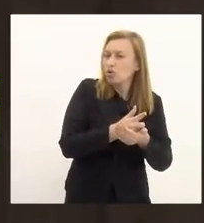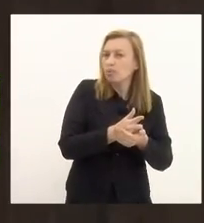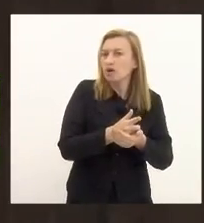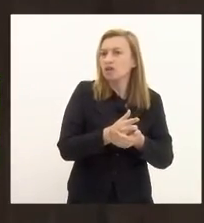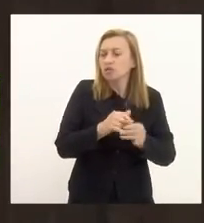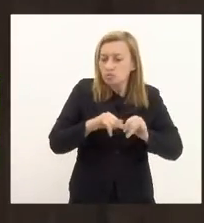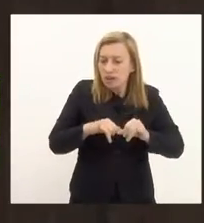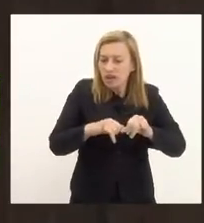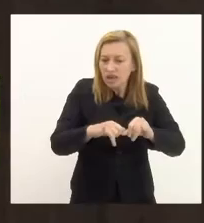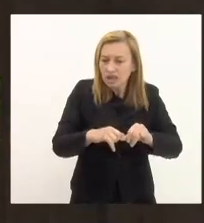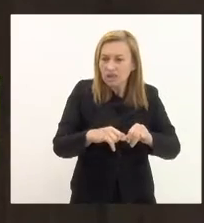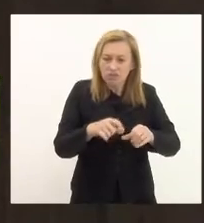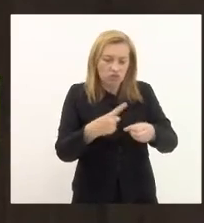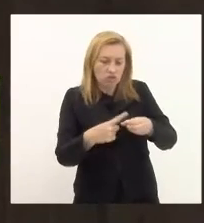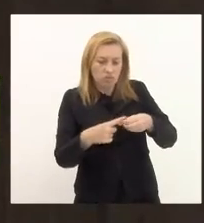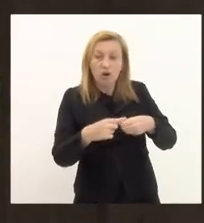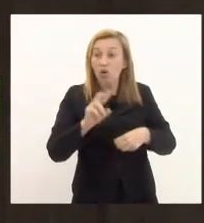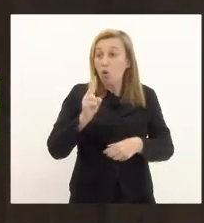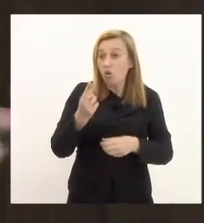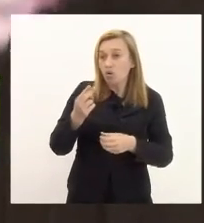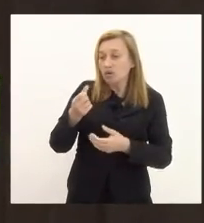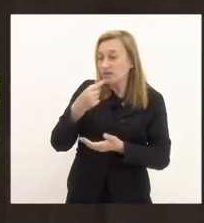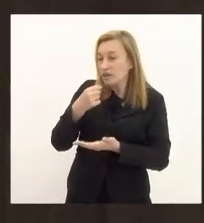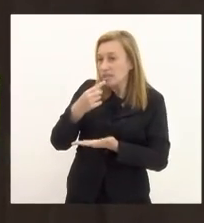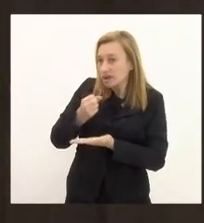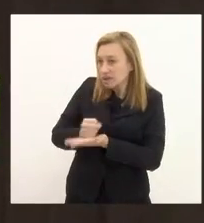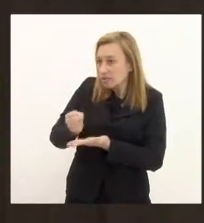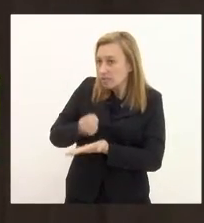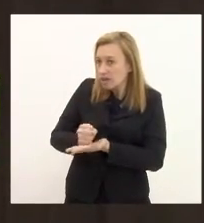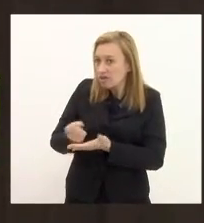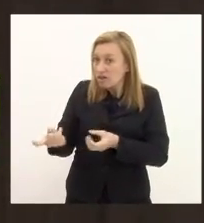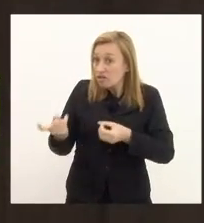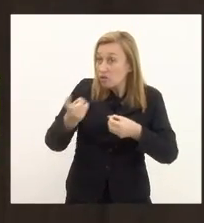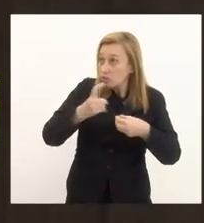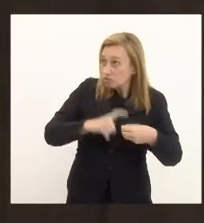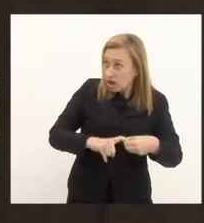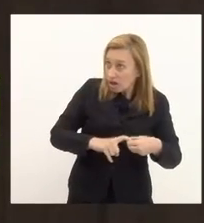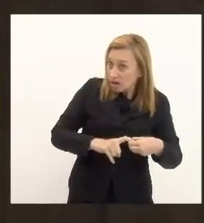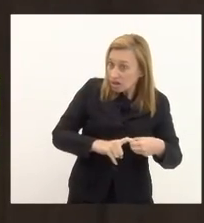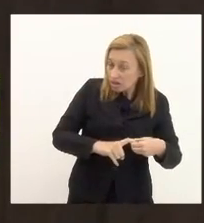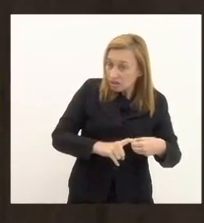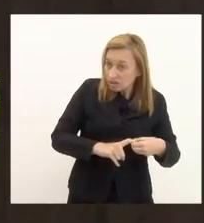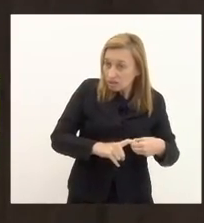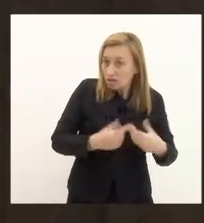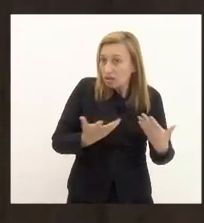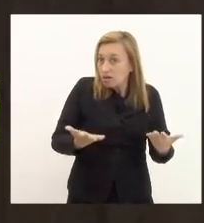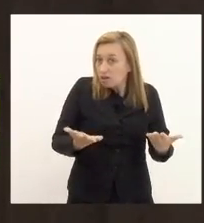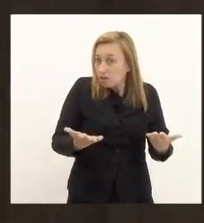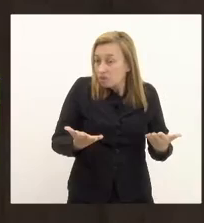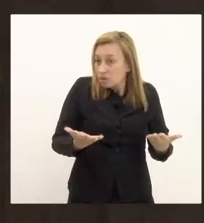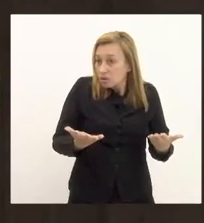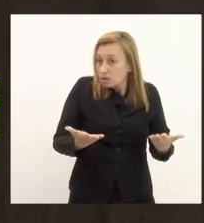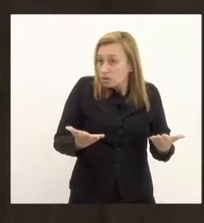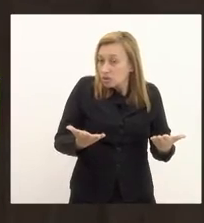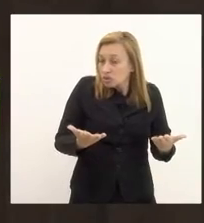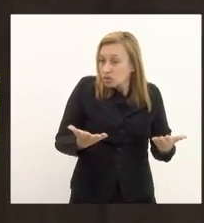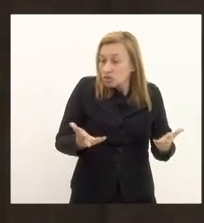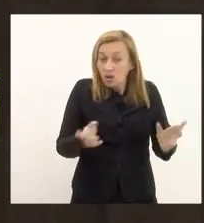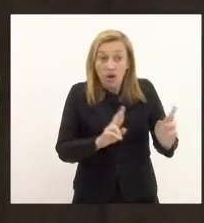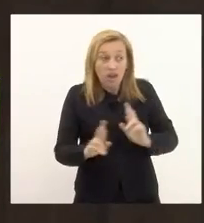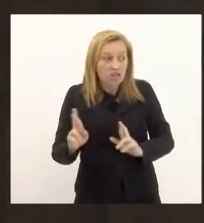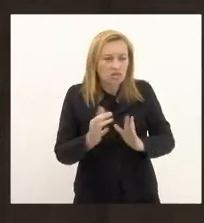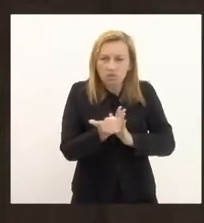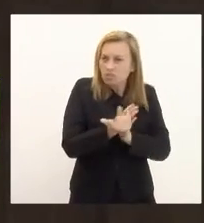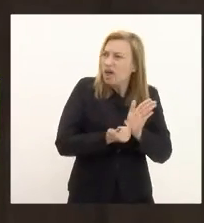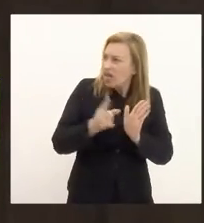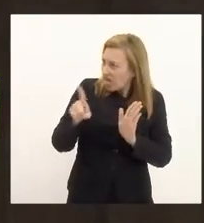foi tão do remédio da farmácia do aposentado que vai retomar como enfim abaixo em relação aos